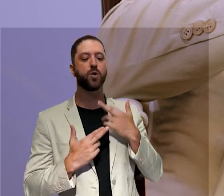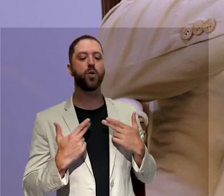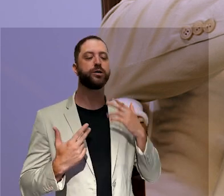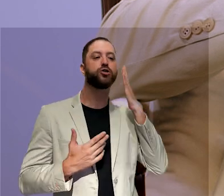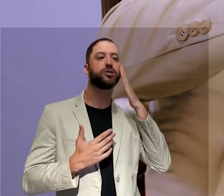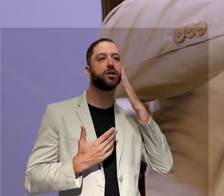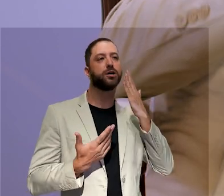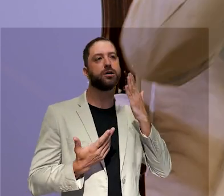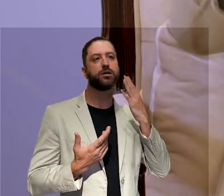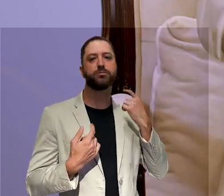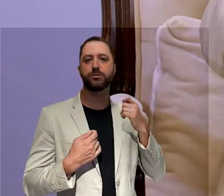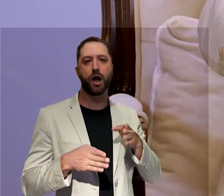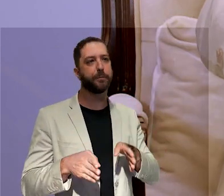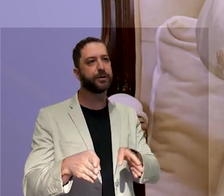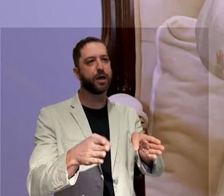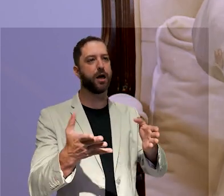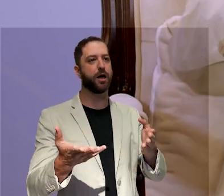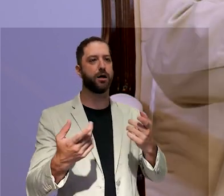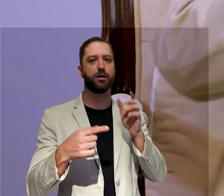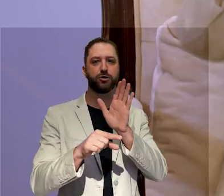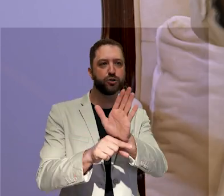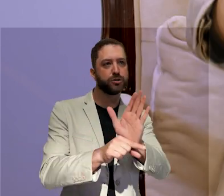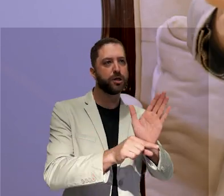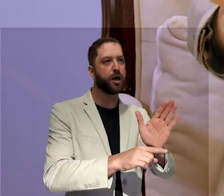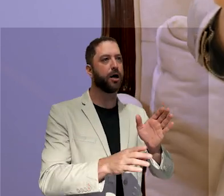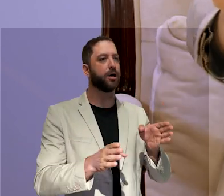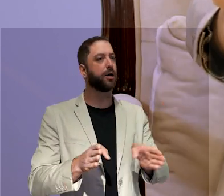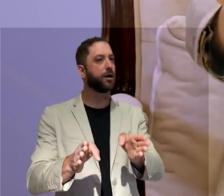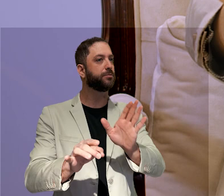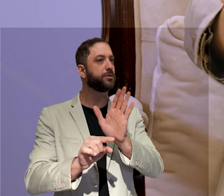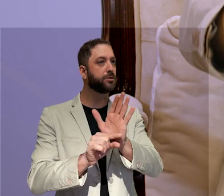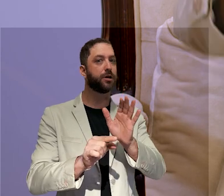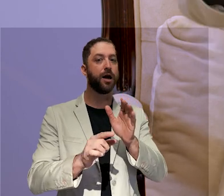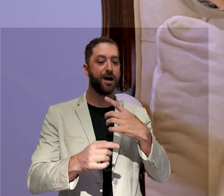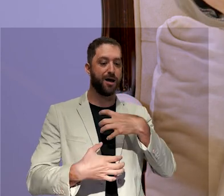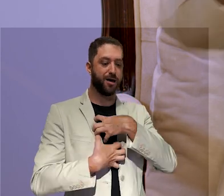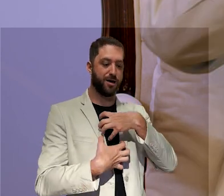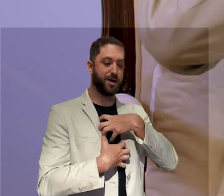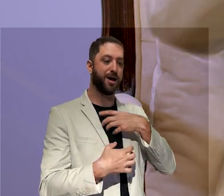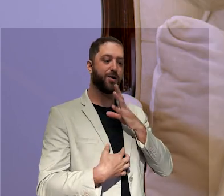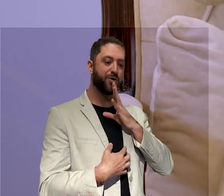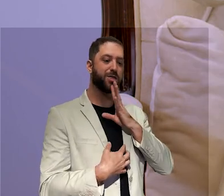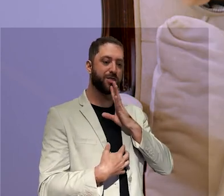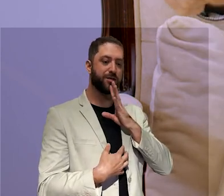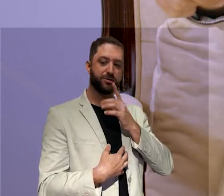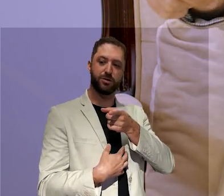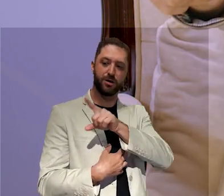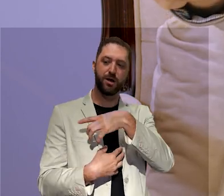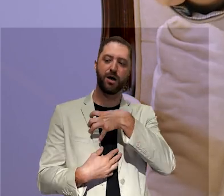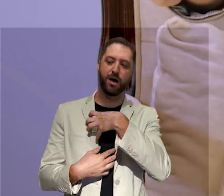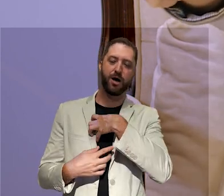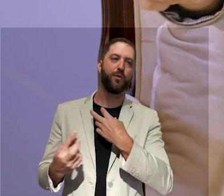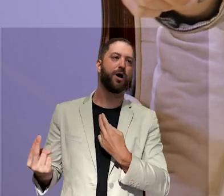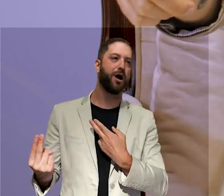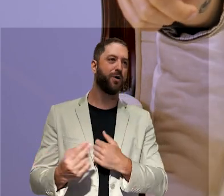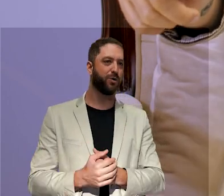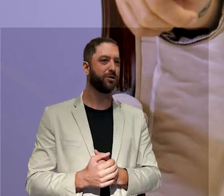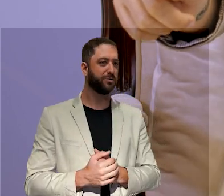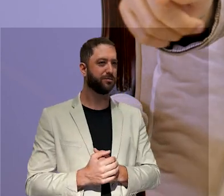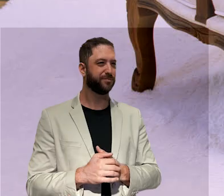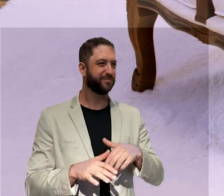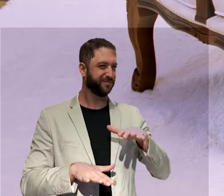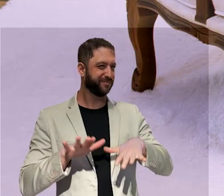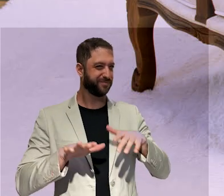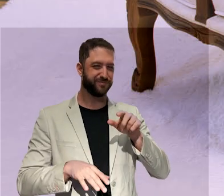disso, e eu só vou saber fazendo, caminhando para o caminho se abrir, aí eu vou entender que o que eu estou sentindo vai fazer sentido lá na